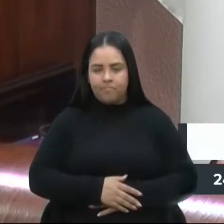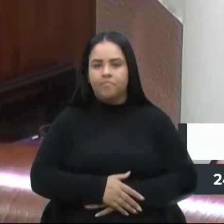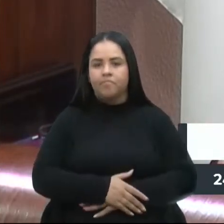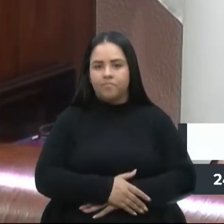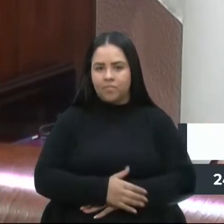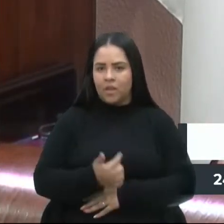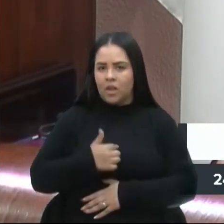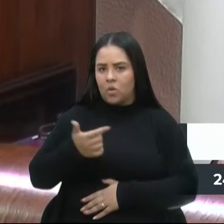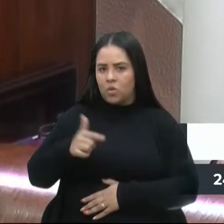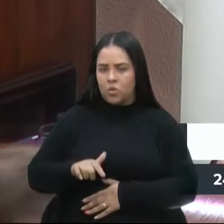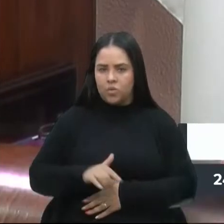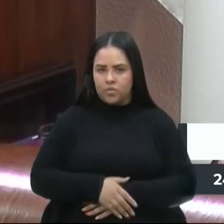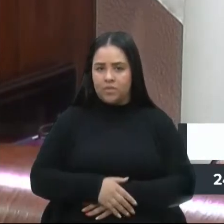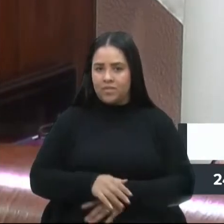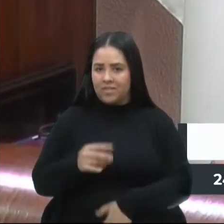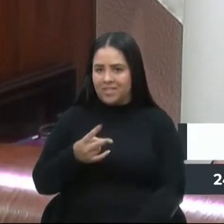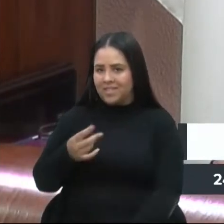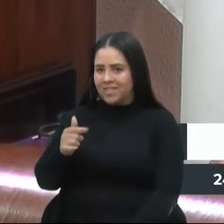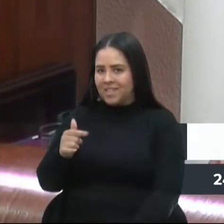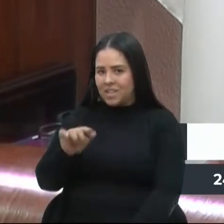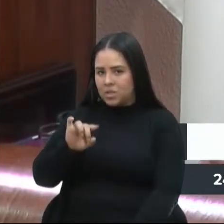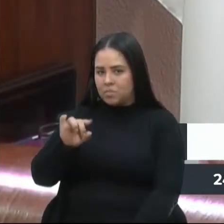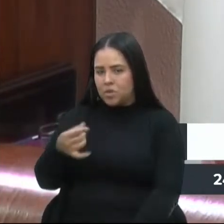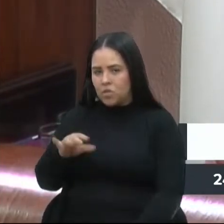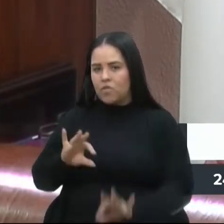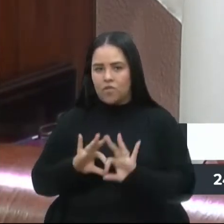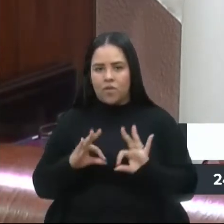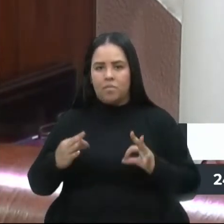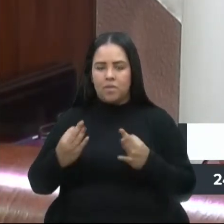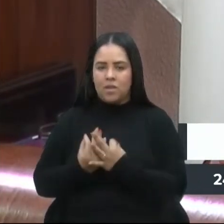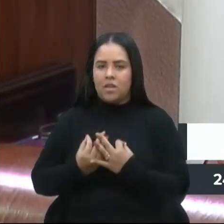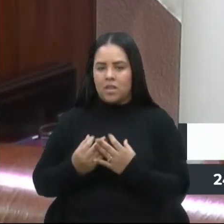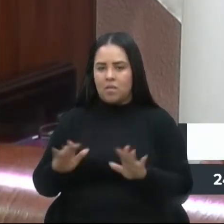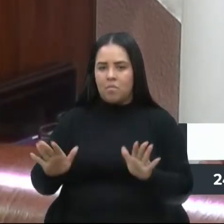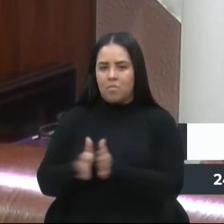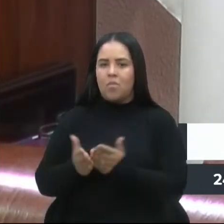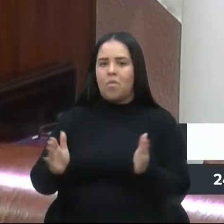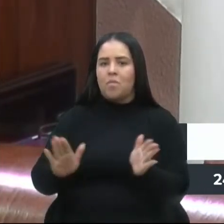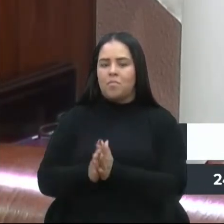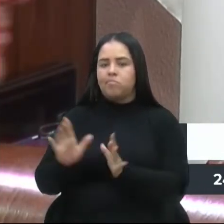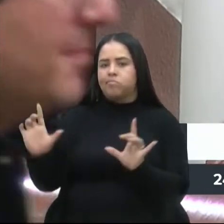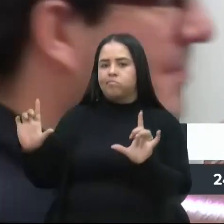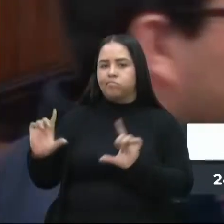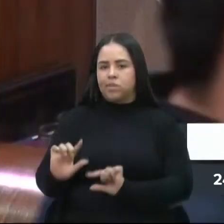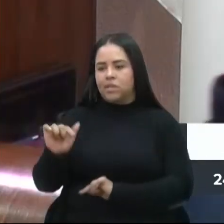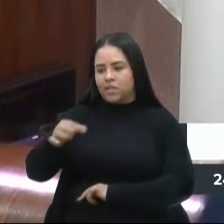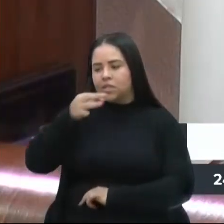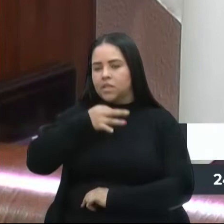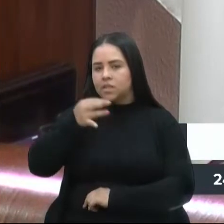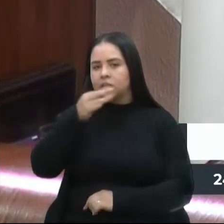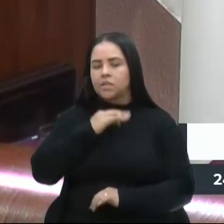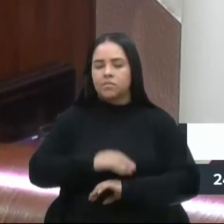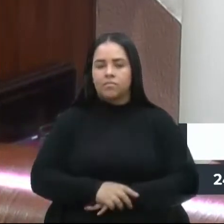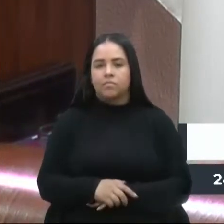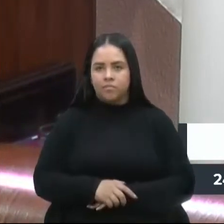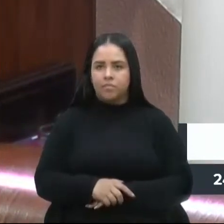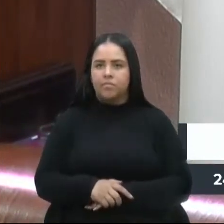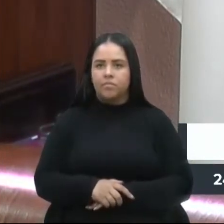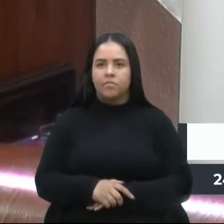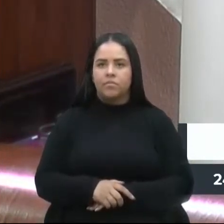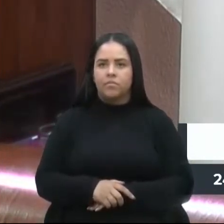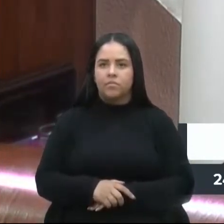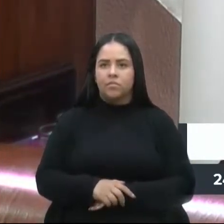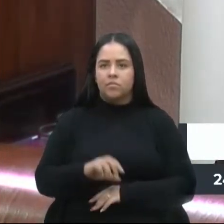Vou repetir, 27 mil famílias vivem na extrema pobreza em Caxias. 80